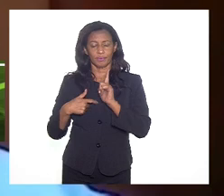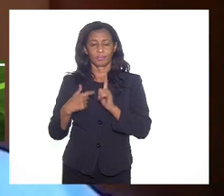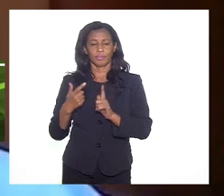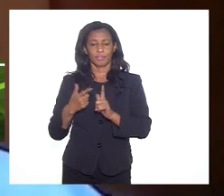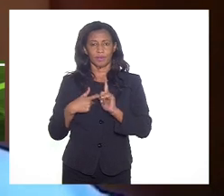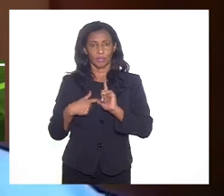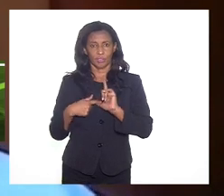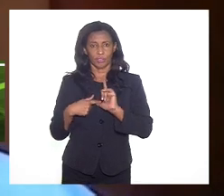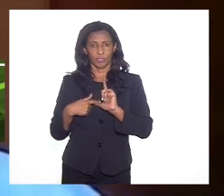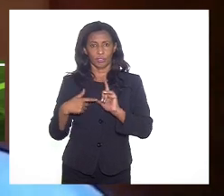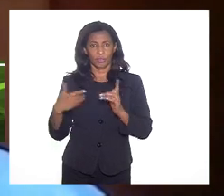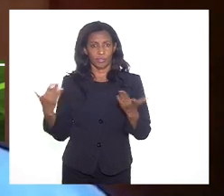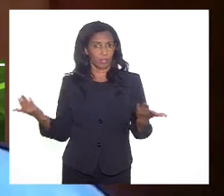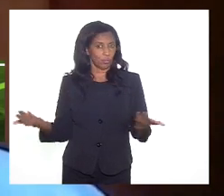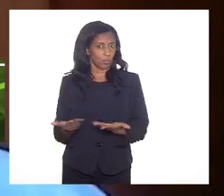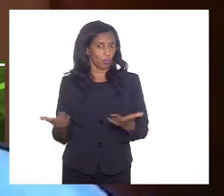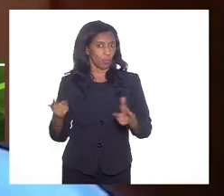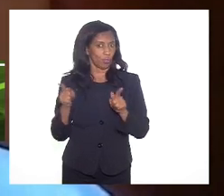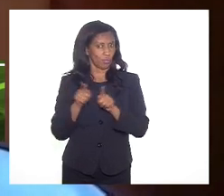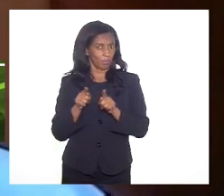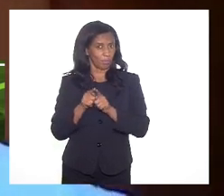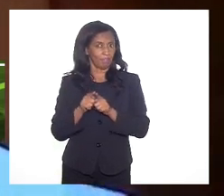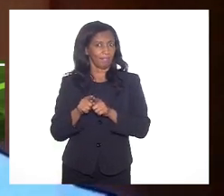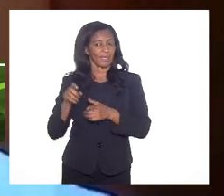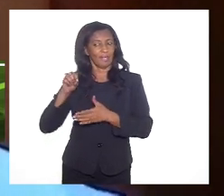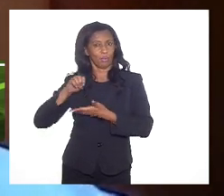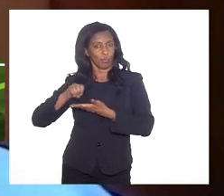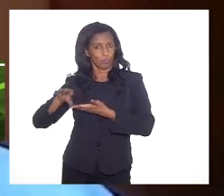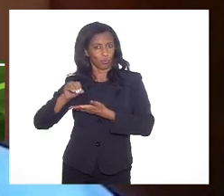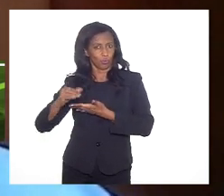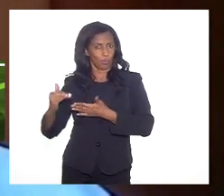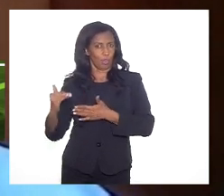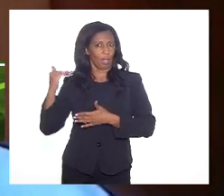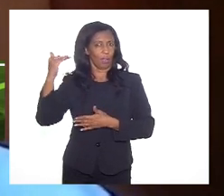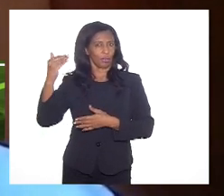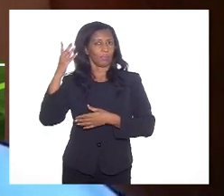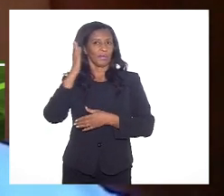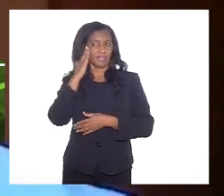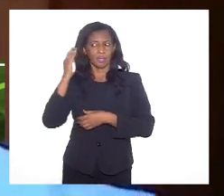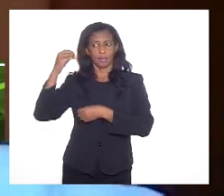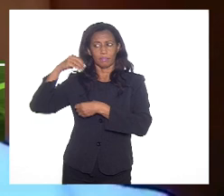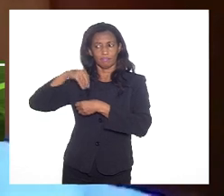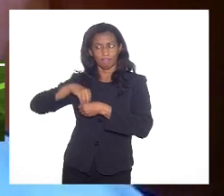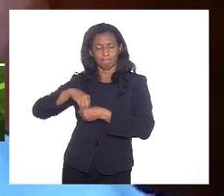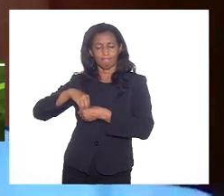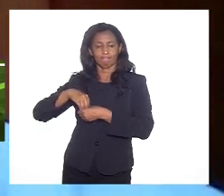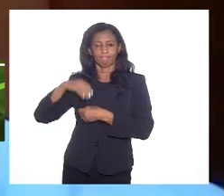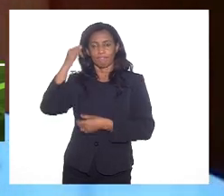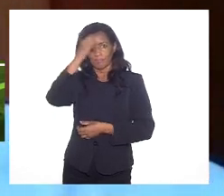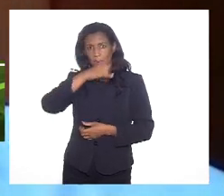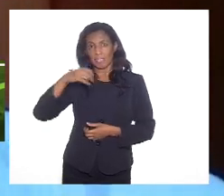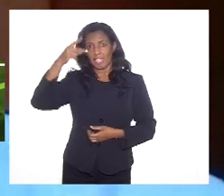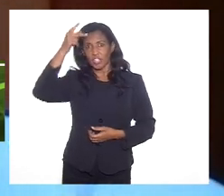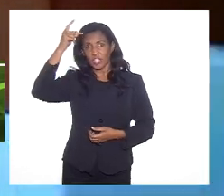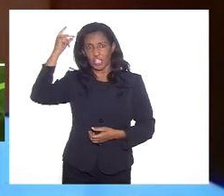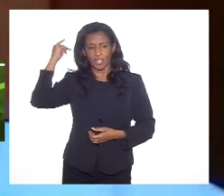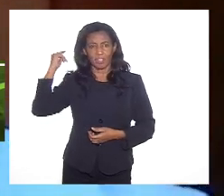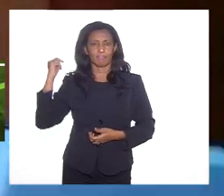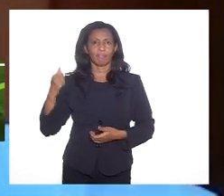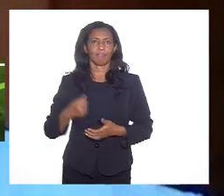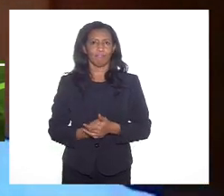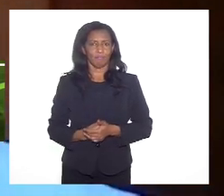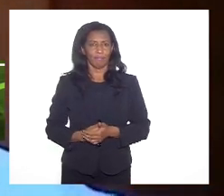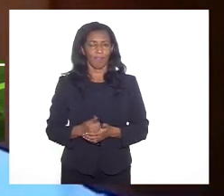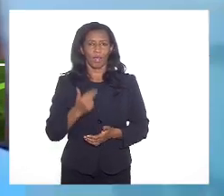da dívida ativa. A gente sabe que o estoque é muito elevado, mas nós sabemos também que dentro desse estoque há uma parte dessa dívida que é incobrável, que é